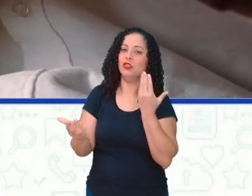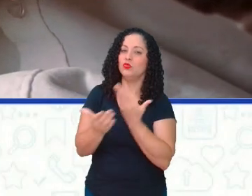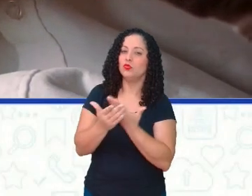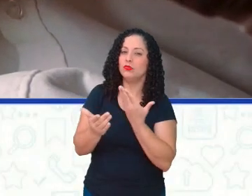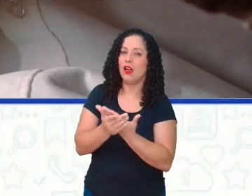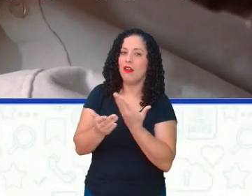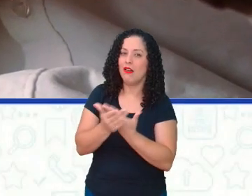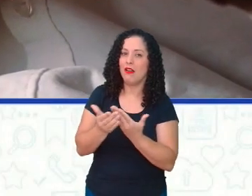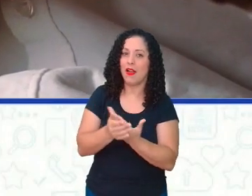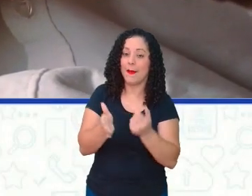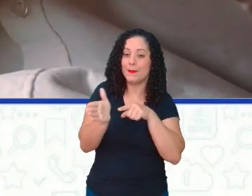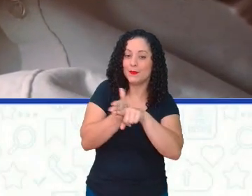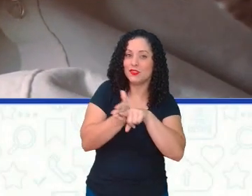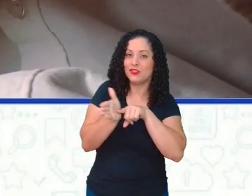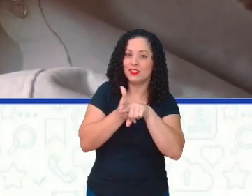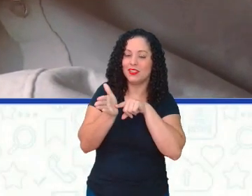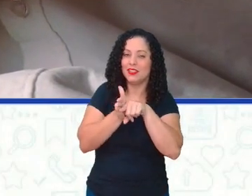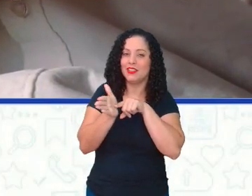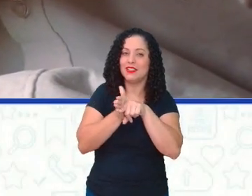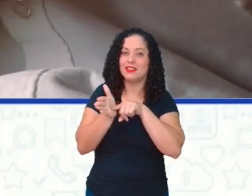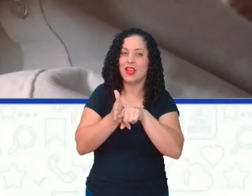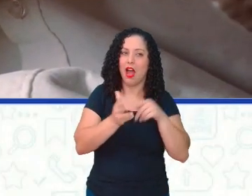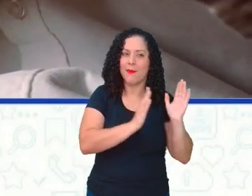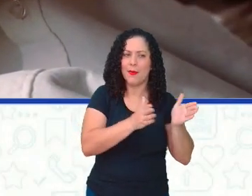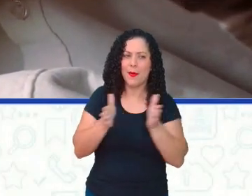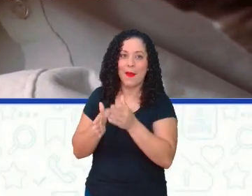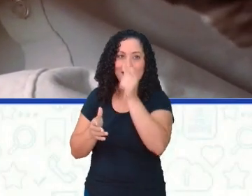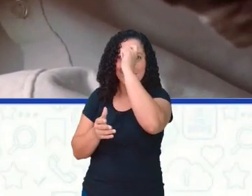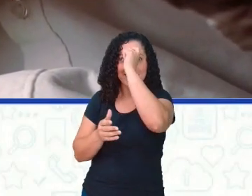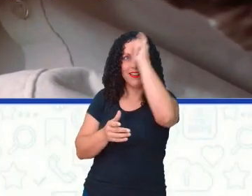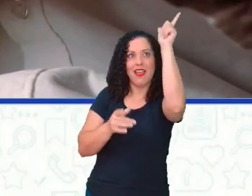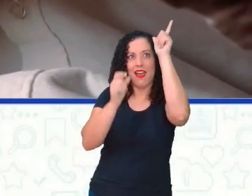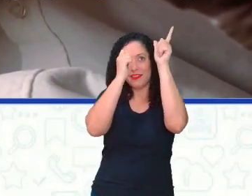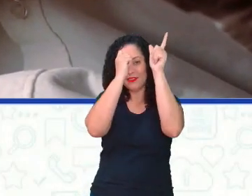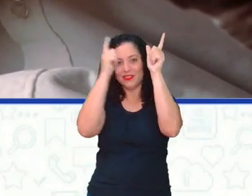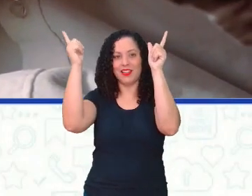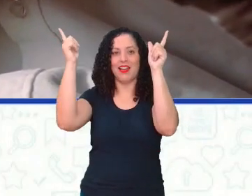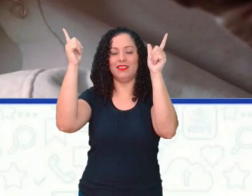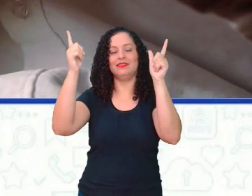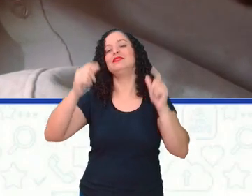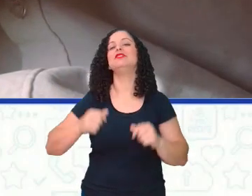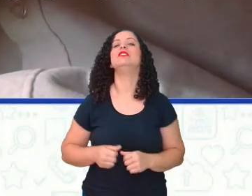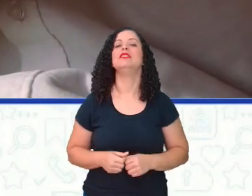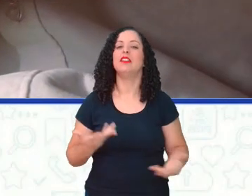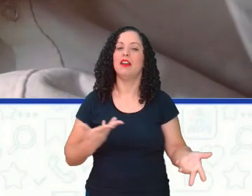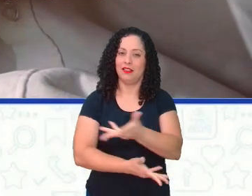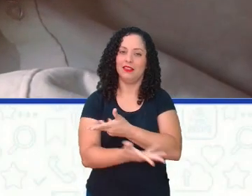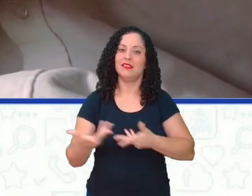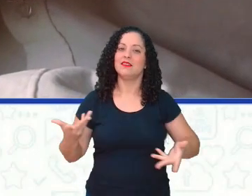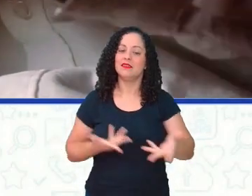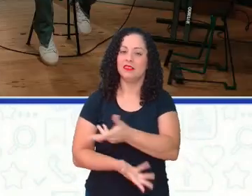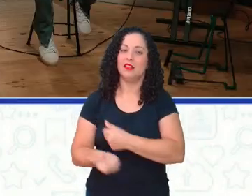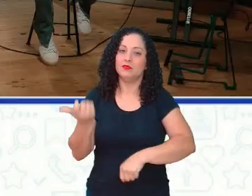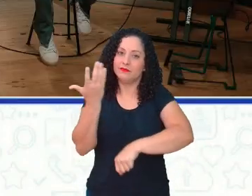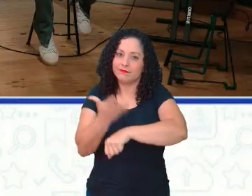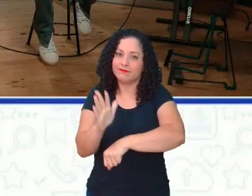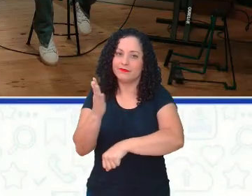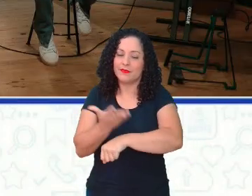estudo, pesquisa e processo criativo. Tudo isso está relacionado com a prática